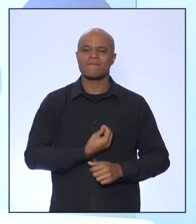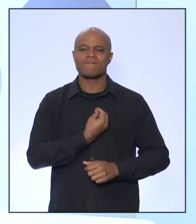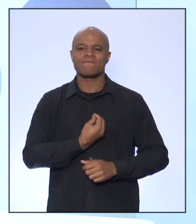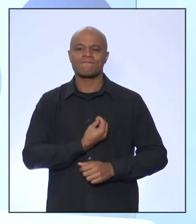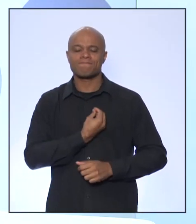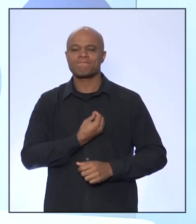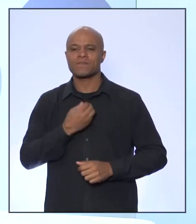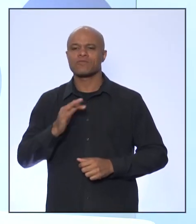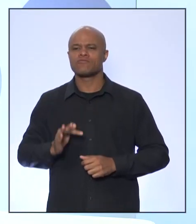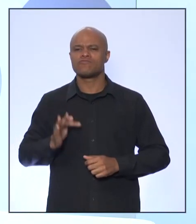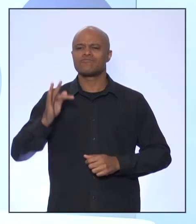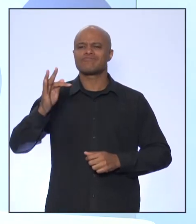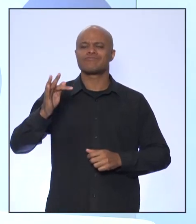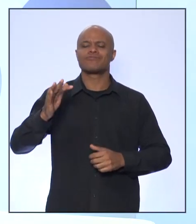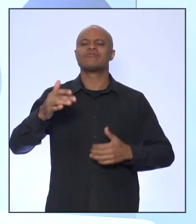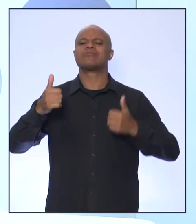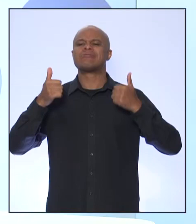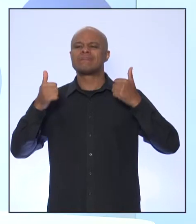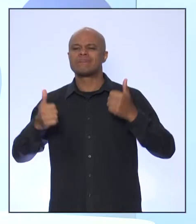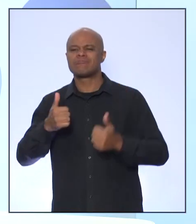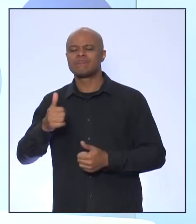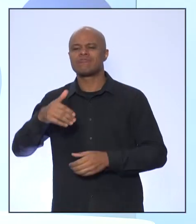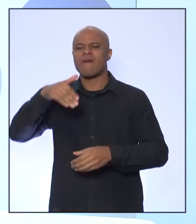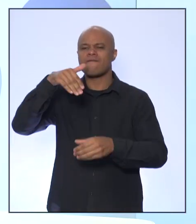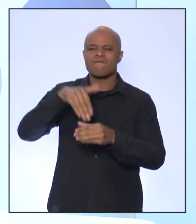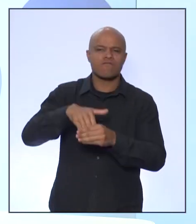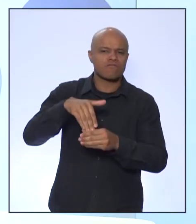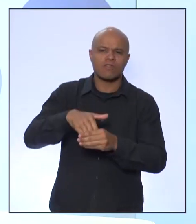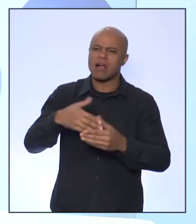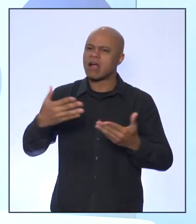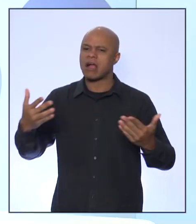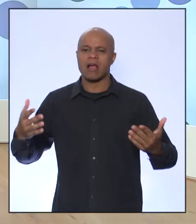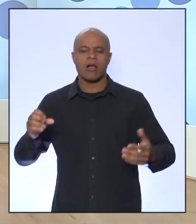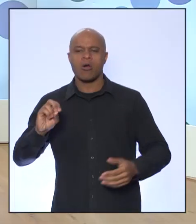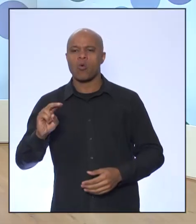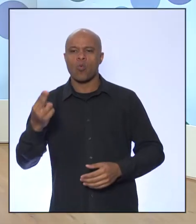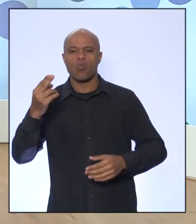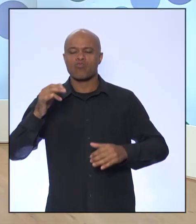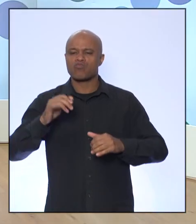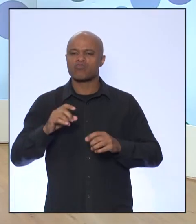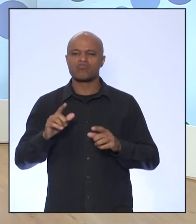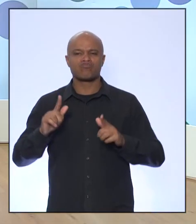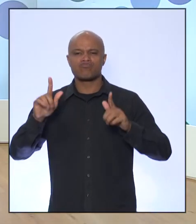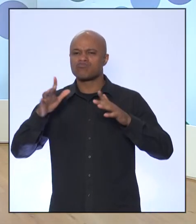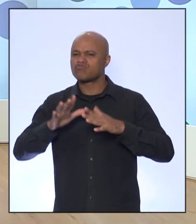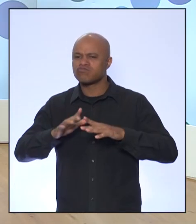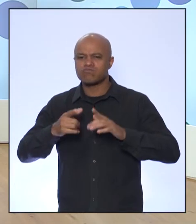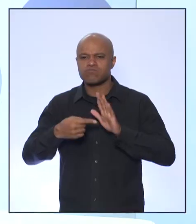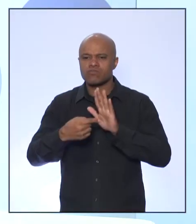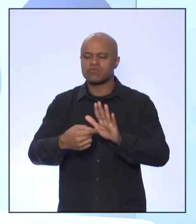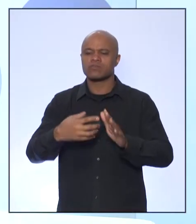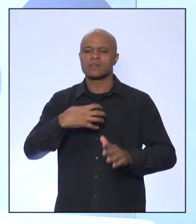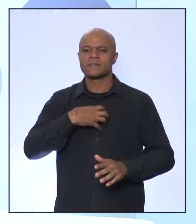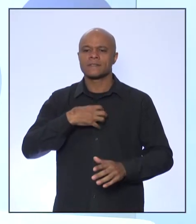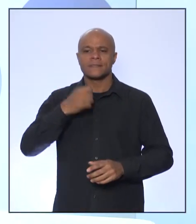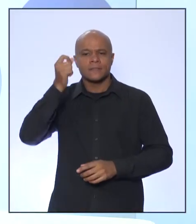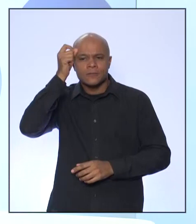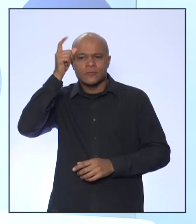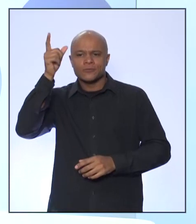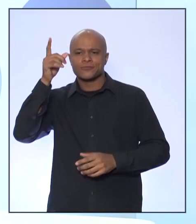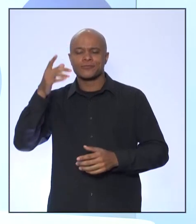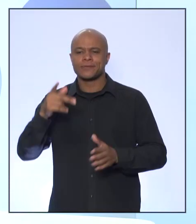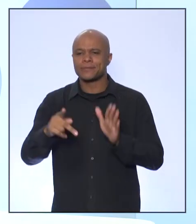poder participar de um voto ou até mesmo de alguma manifestação artística, cultural. Lembrando que na